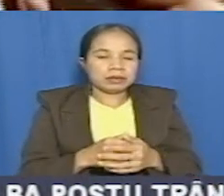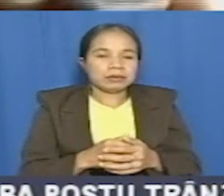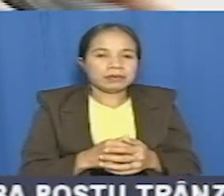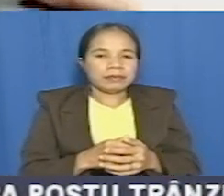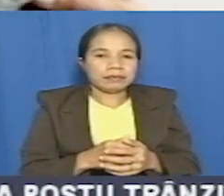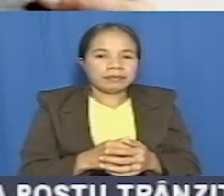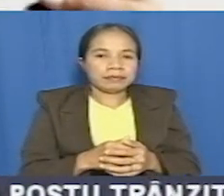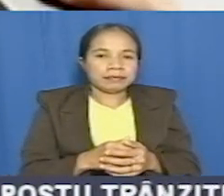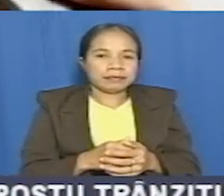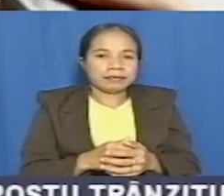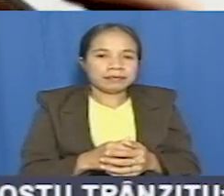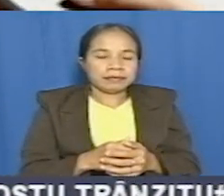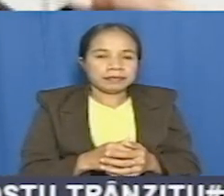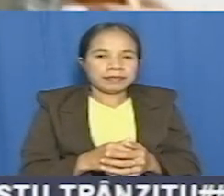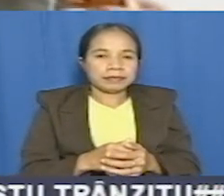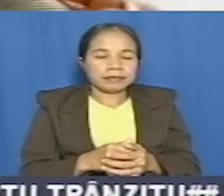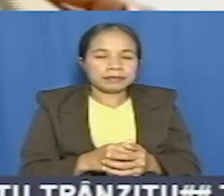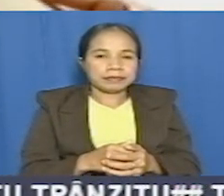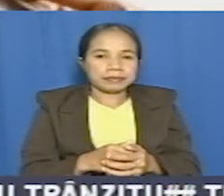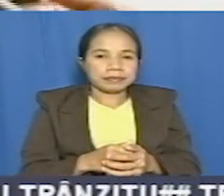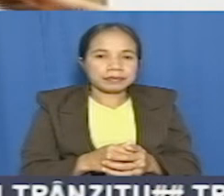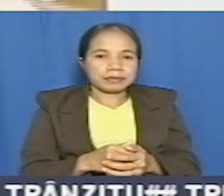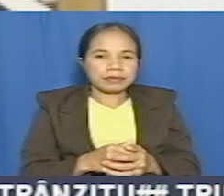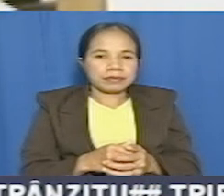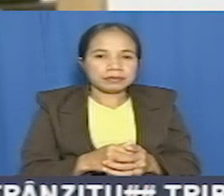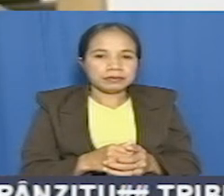Cruz lá ao Cleur e Cusmai